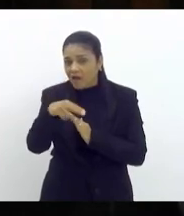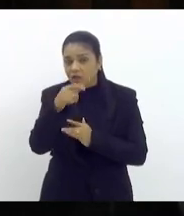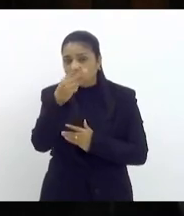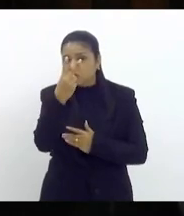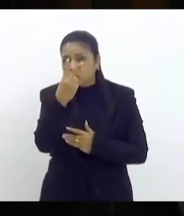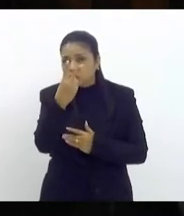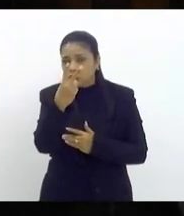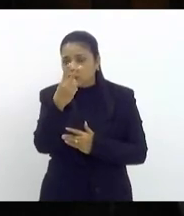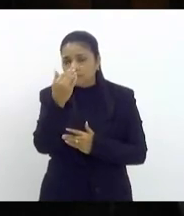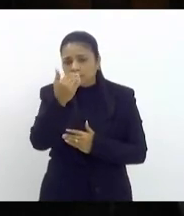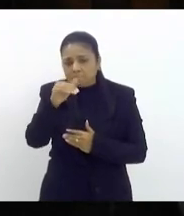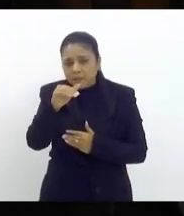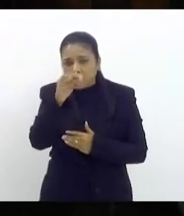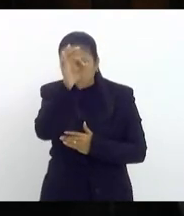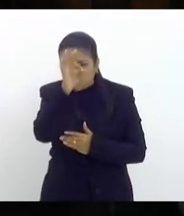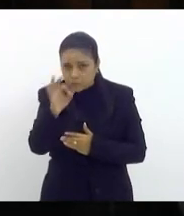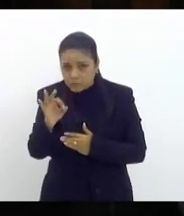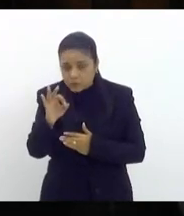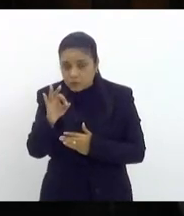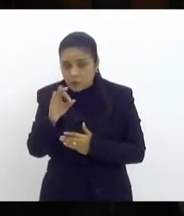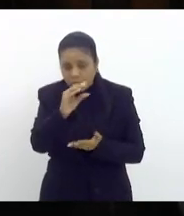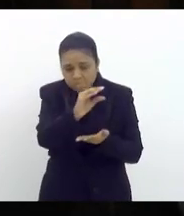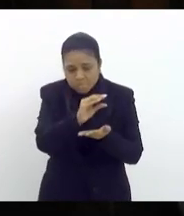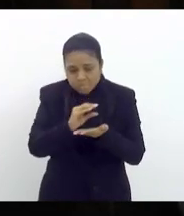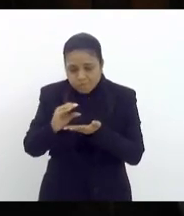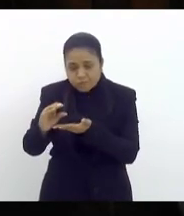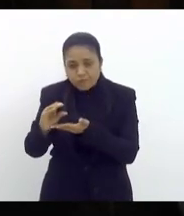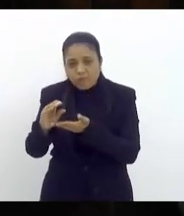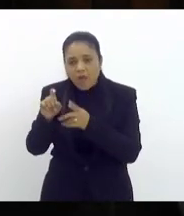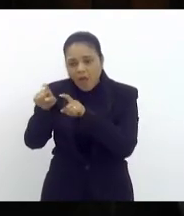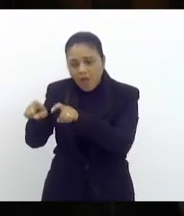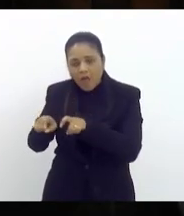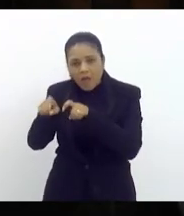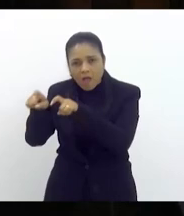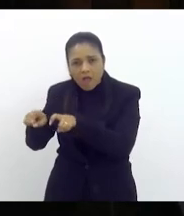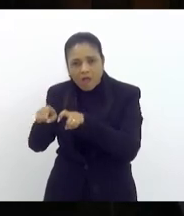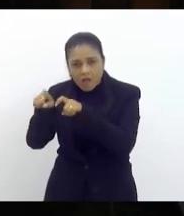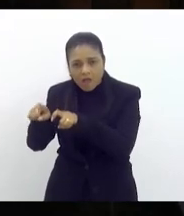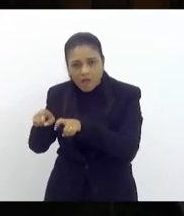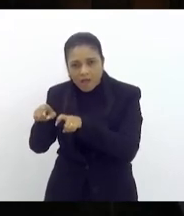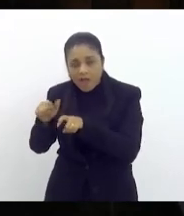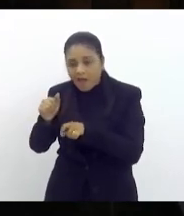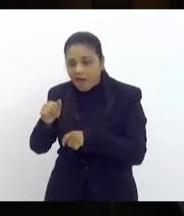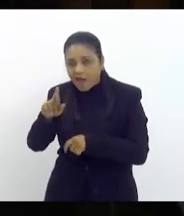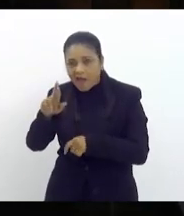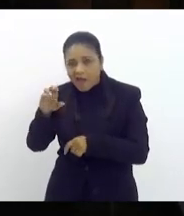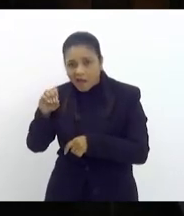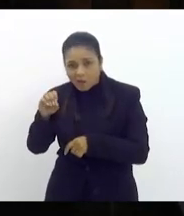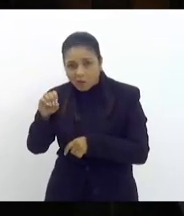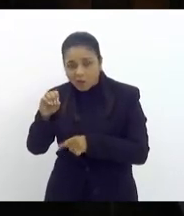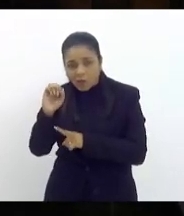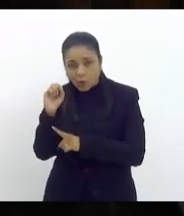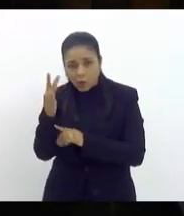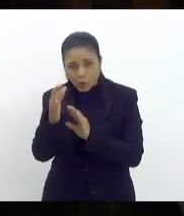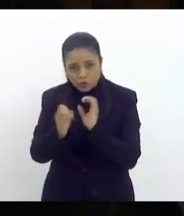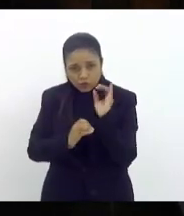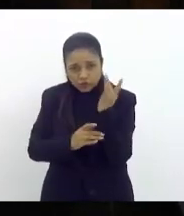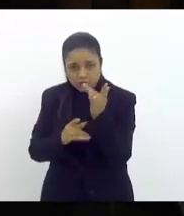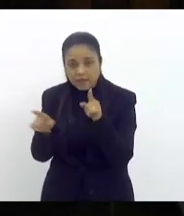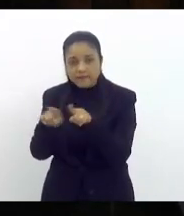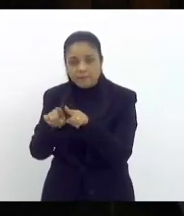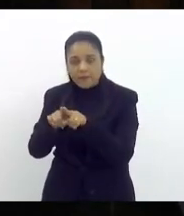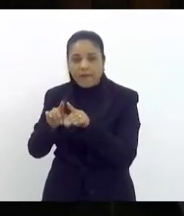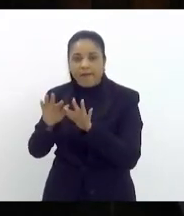iria para fortalecer a agroecologia e a agricultura familiar o estado do Rio de Janeiro é um grande